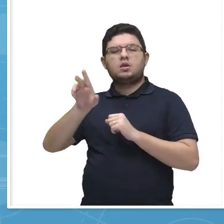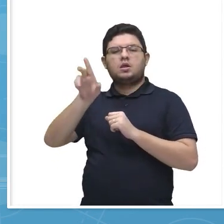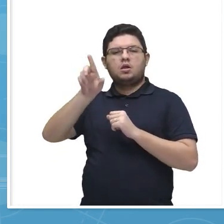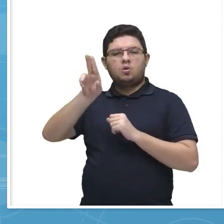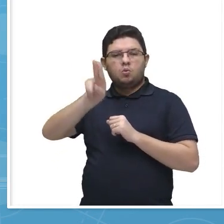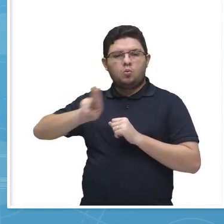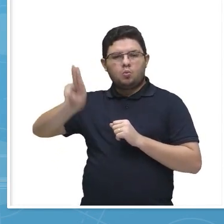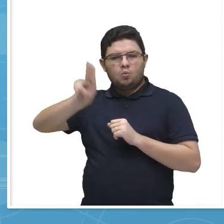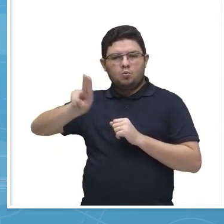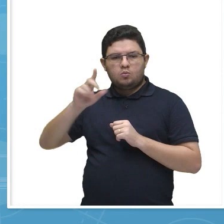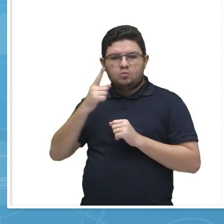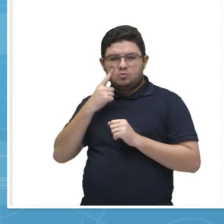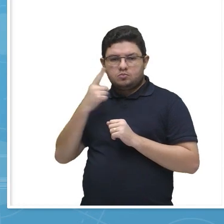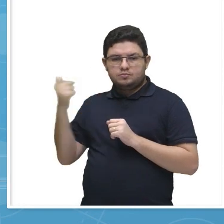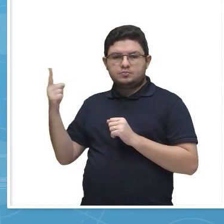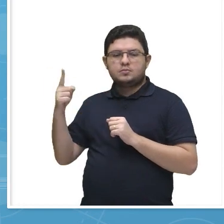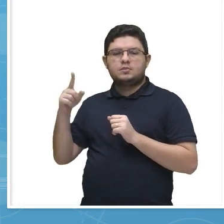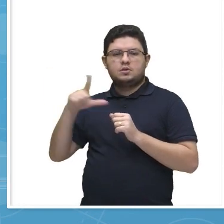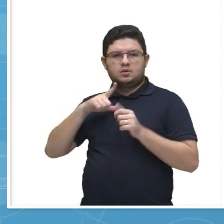um predicado